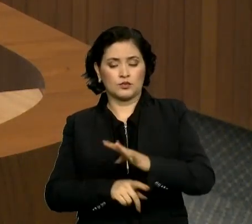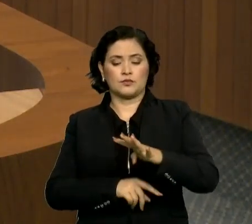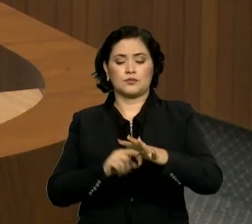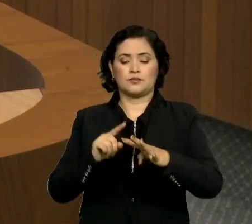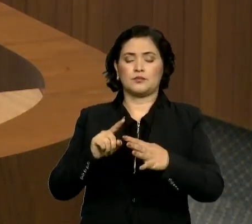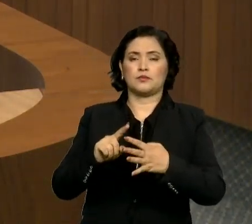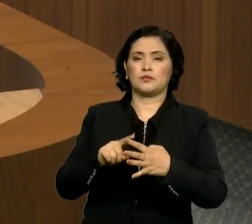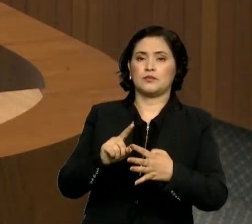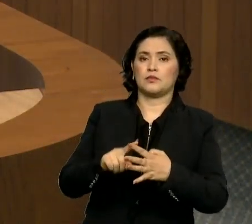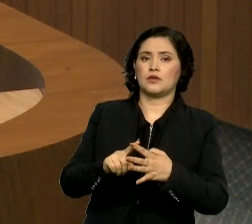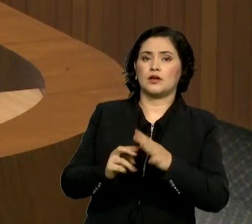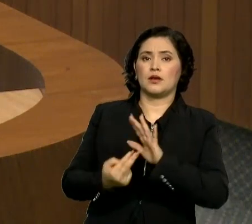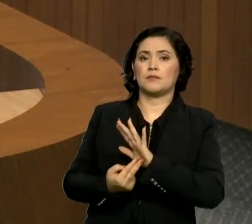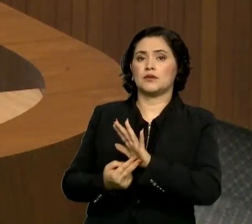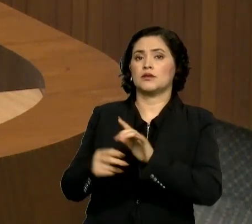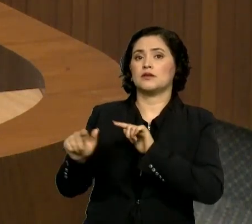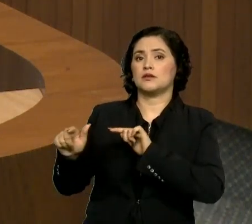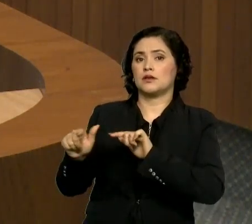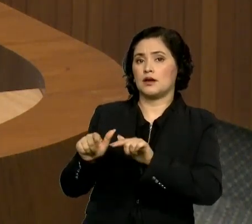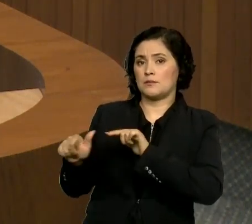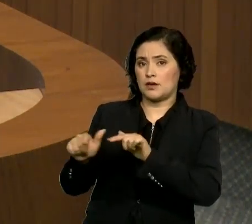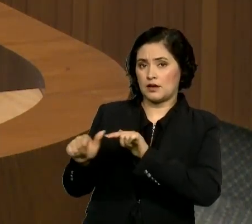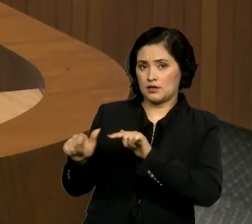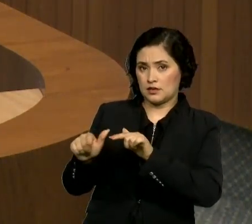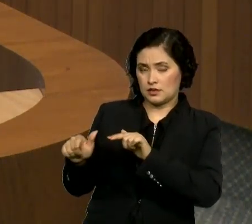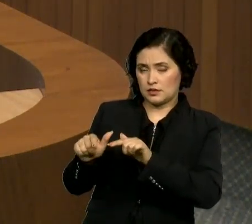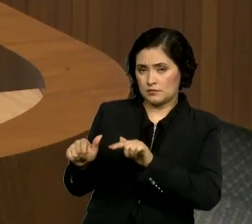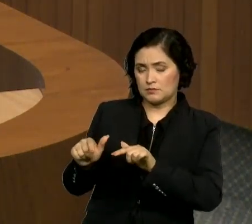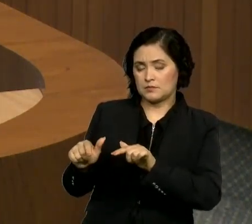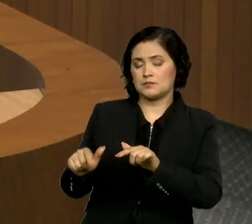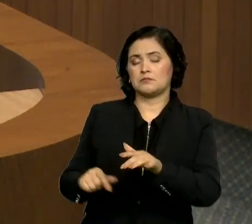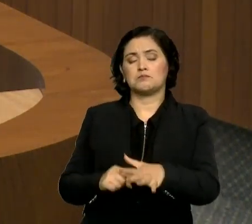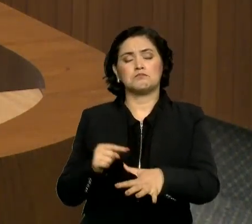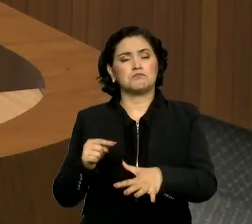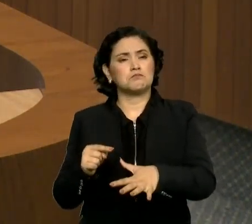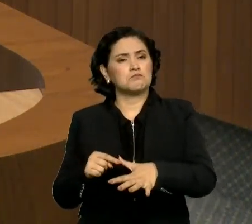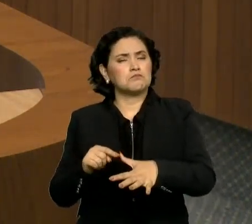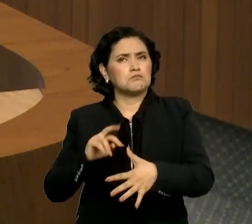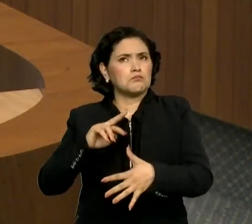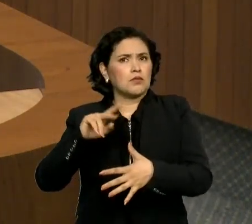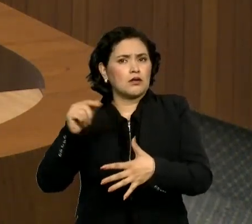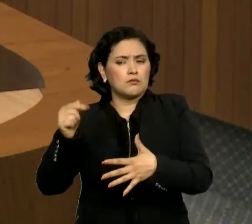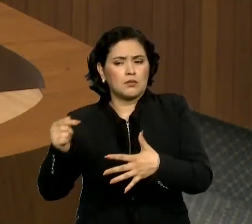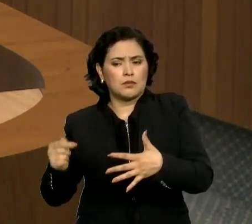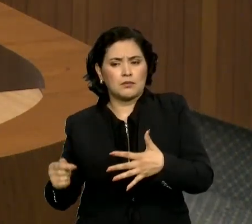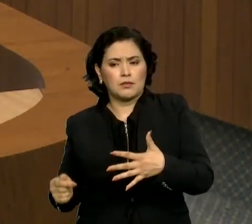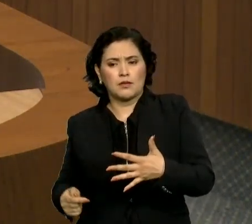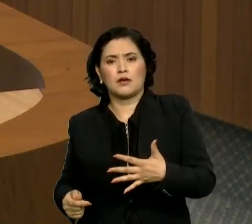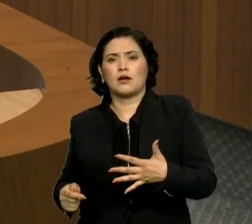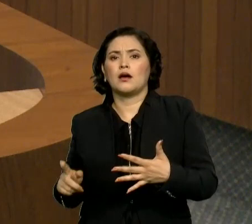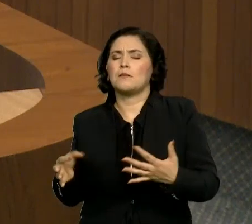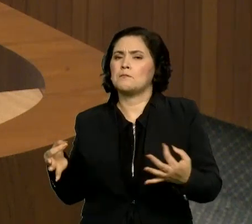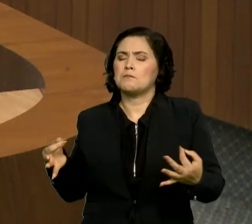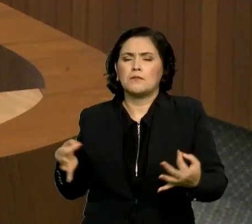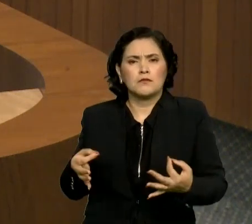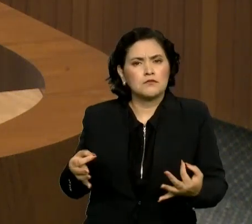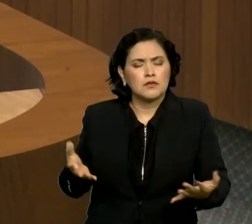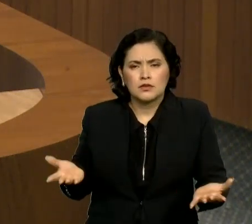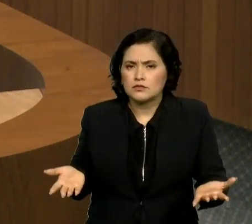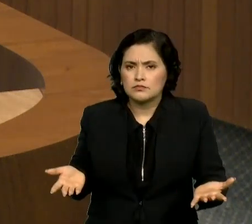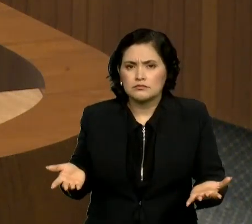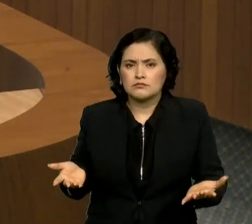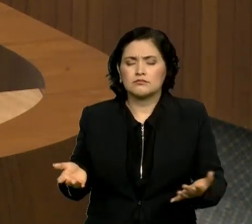dos trabalhadores dentro da casa, vai ver todo tipo de representação. O desenho ideal do parlamento é